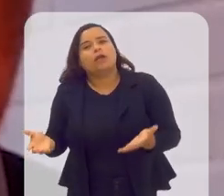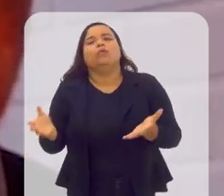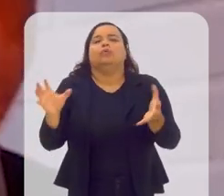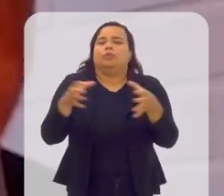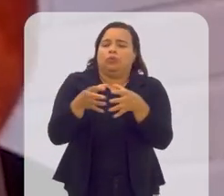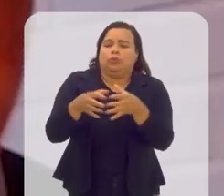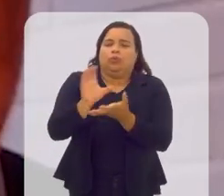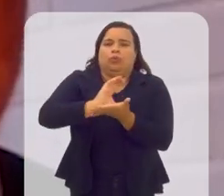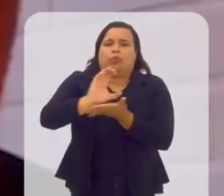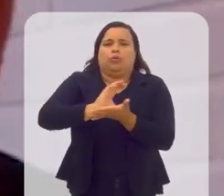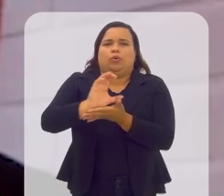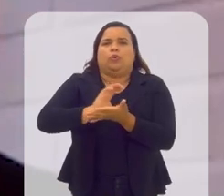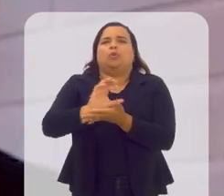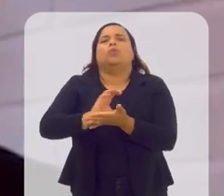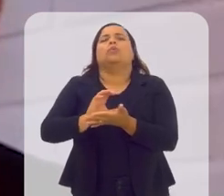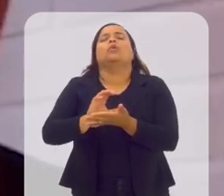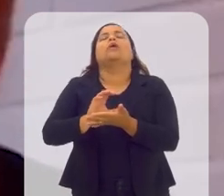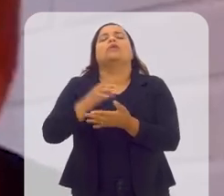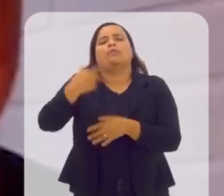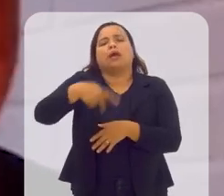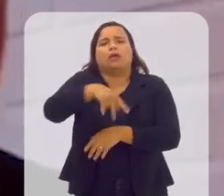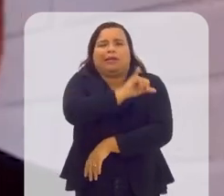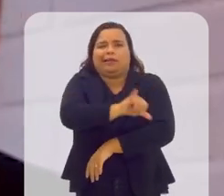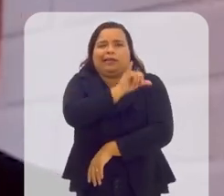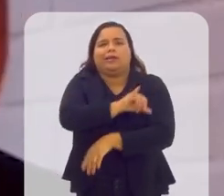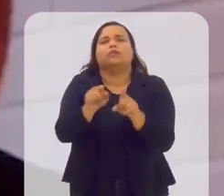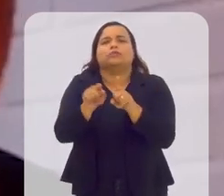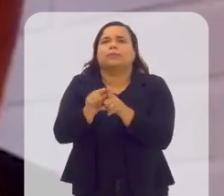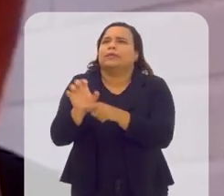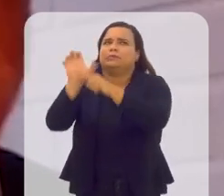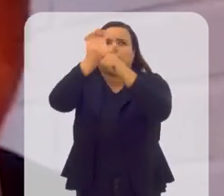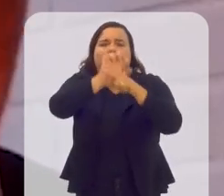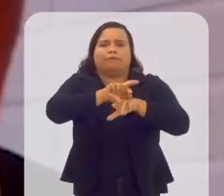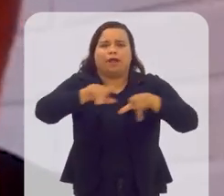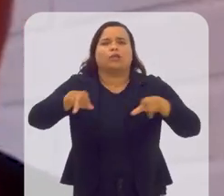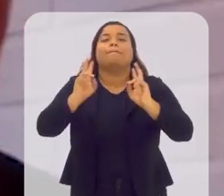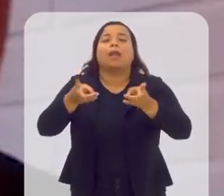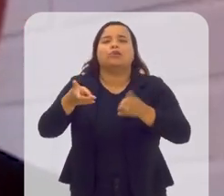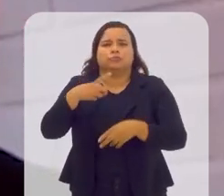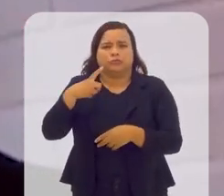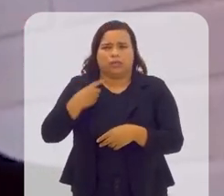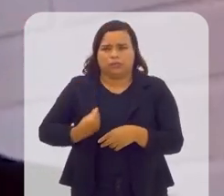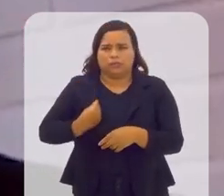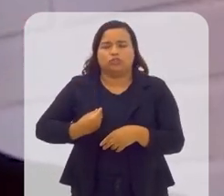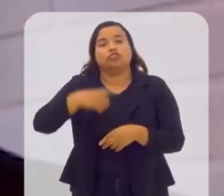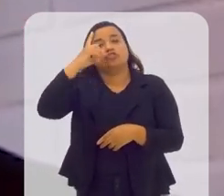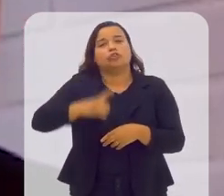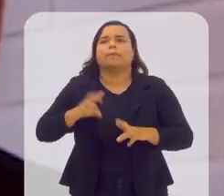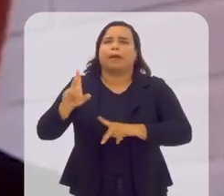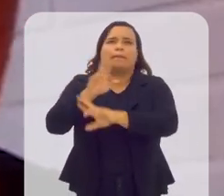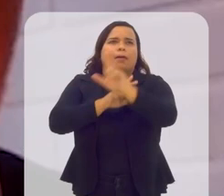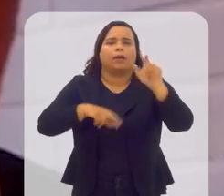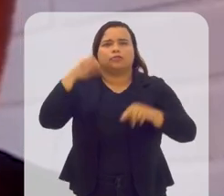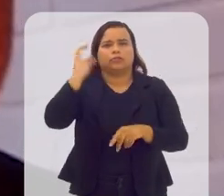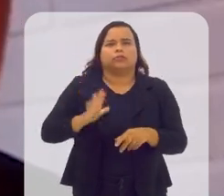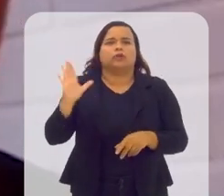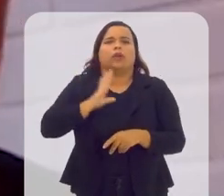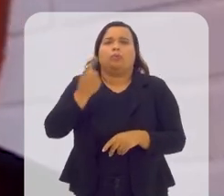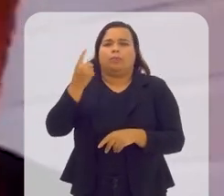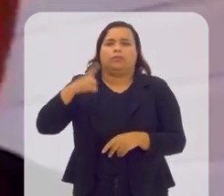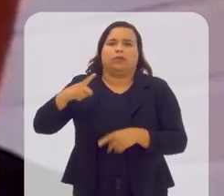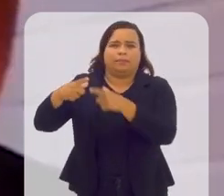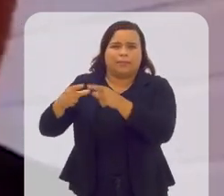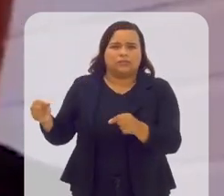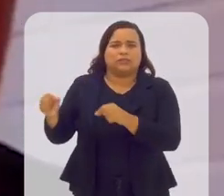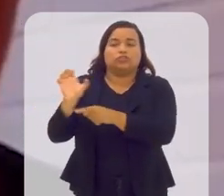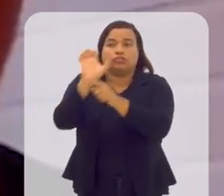do Rio de Janeiro, do SESC-SENAT, assim como em outros estados também existe o mesmo conselho. Nós temos a diretoria e o Conselho Nacional, que fica em Brasília, e em